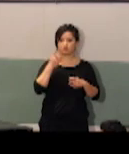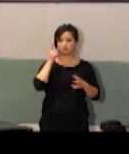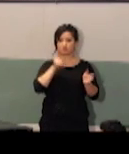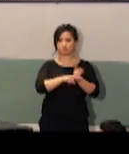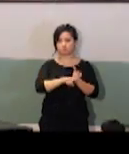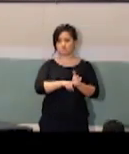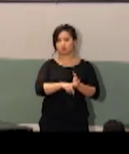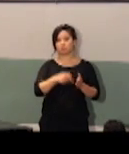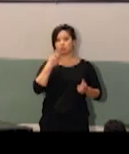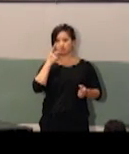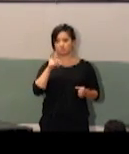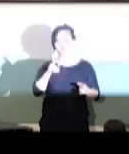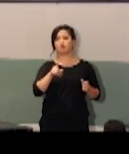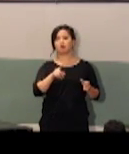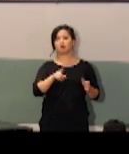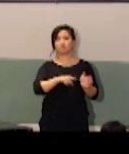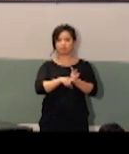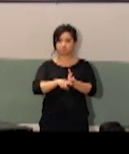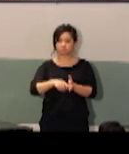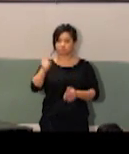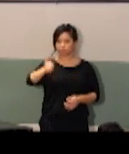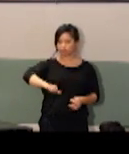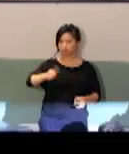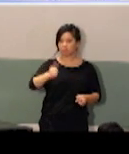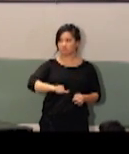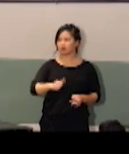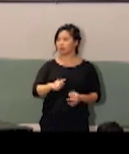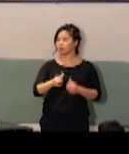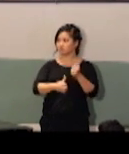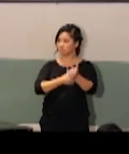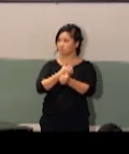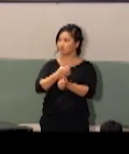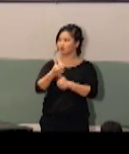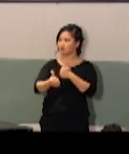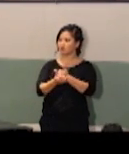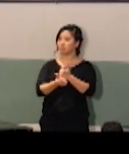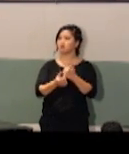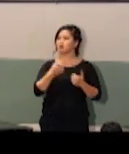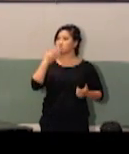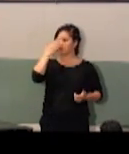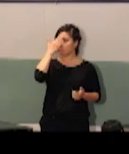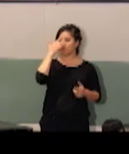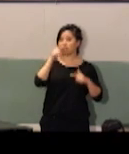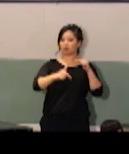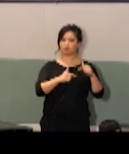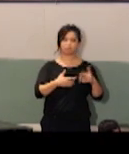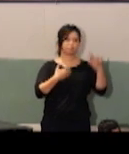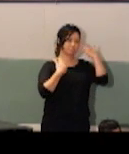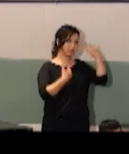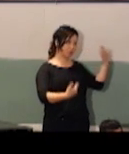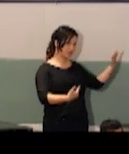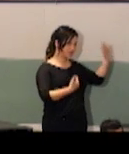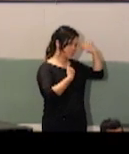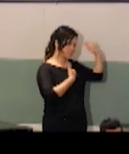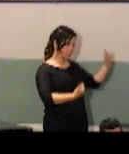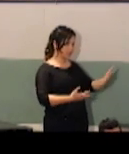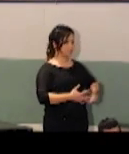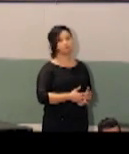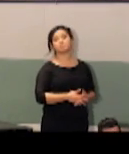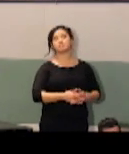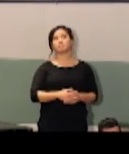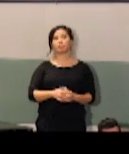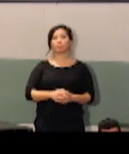termos realmente a avaliação trimestral e depois a meritocracia, reconhecimento do trabalho. Obrigada, candidato. O próximo